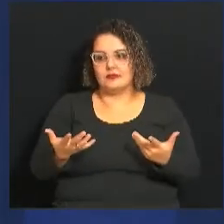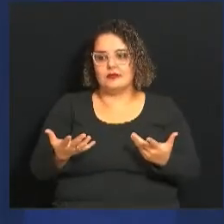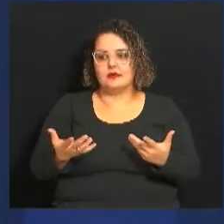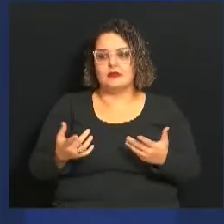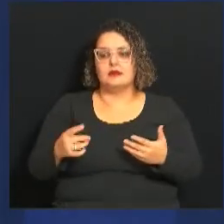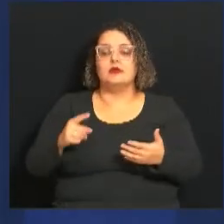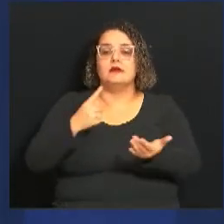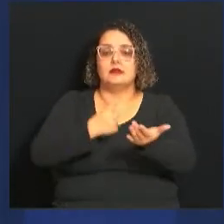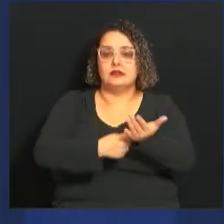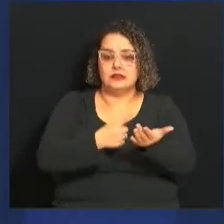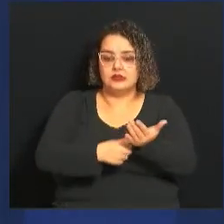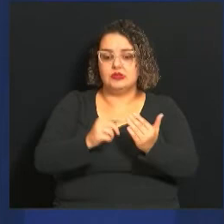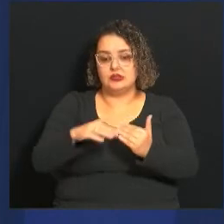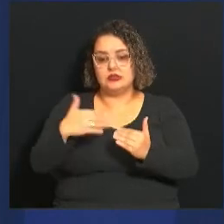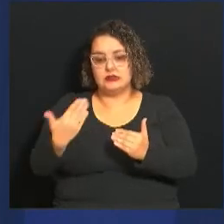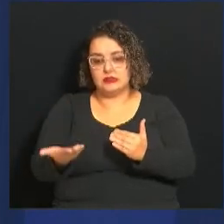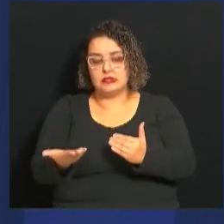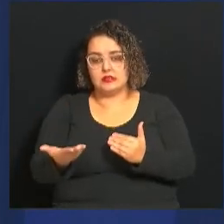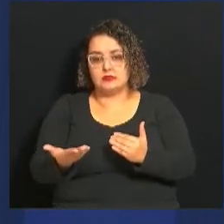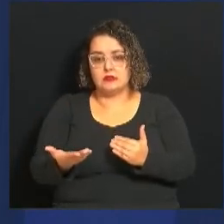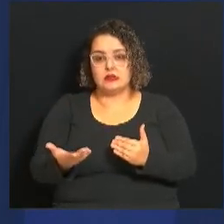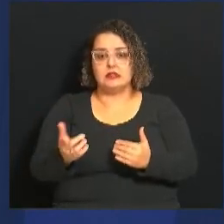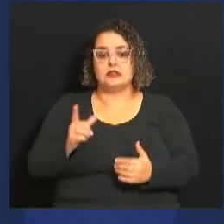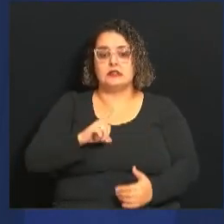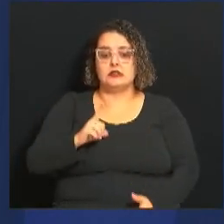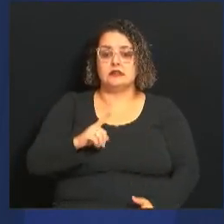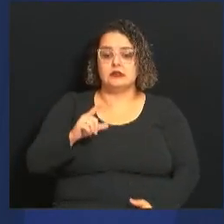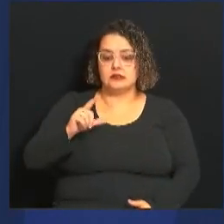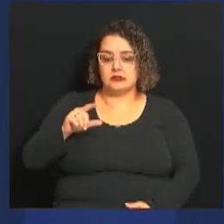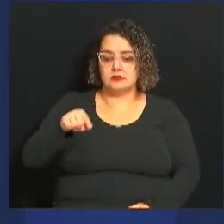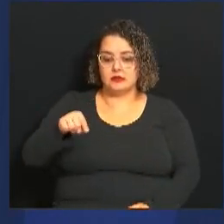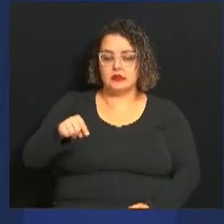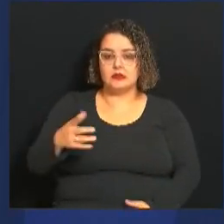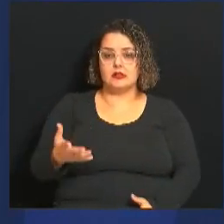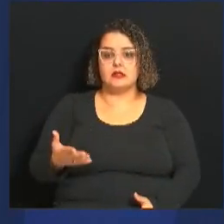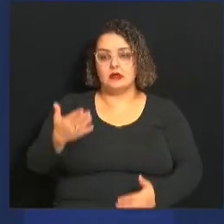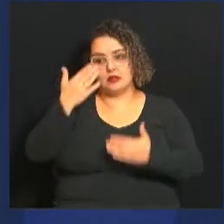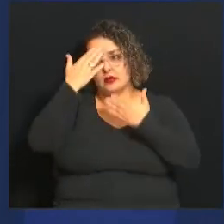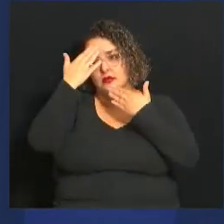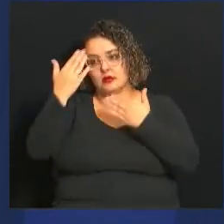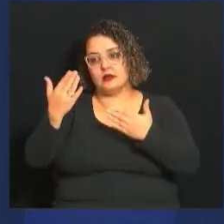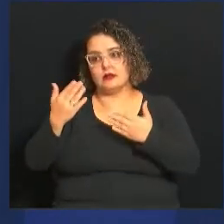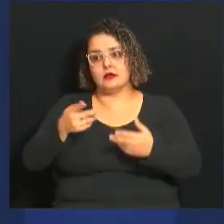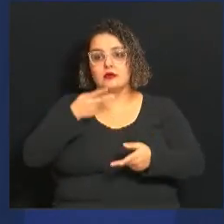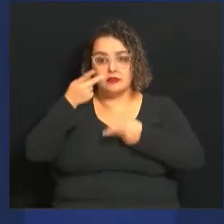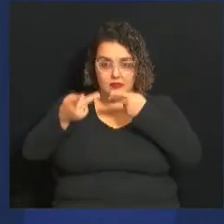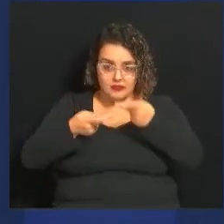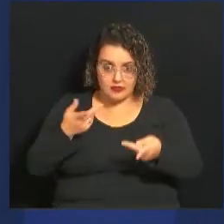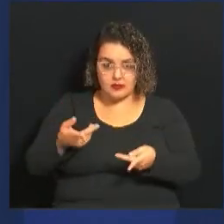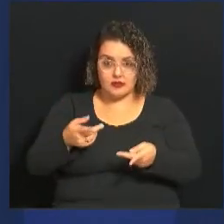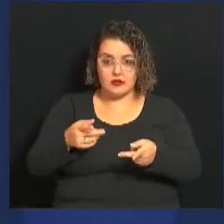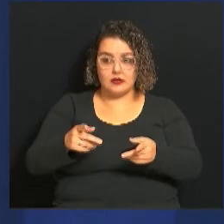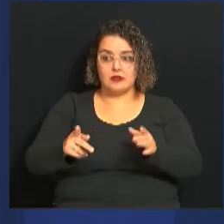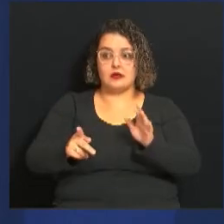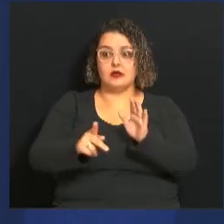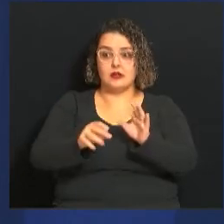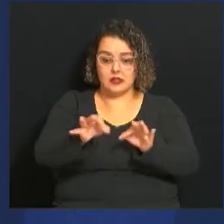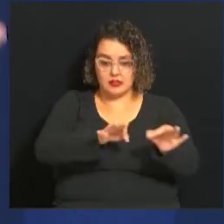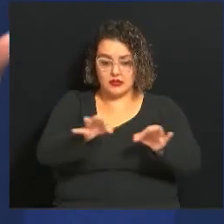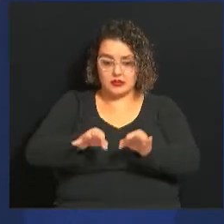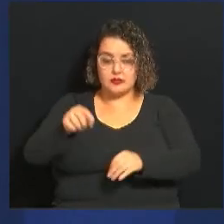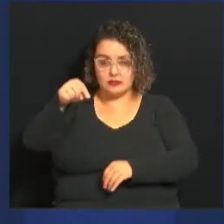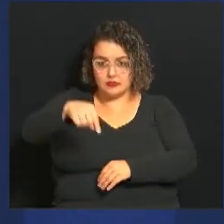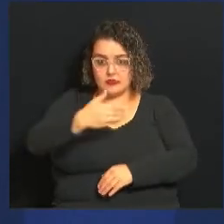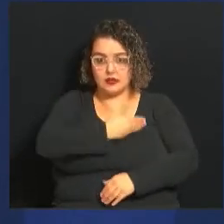agendas externas, mas tem sempre gente lá. Eu já quero agradecer e destacar. E esse programa só acontece porque tem servidores,